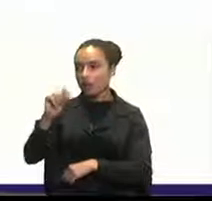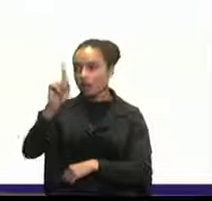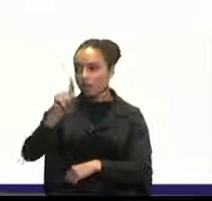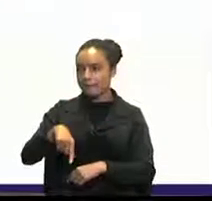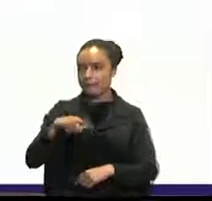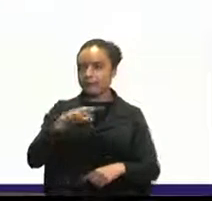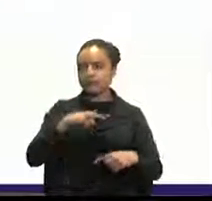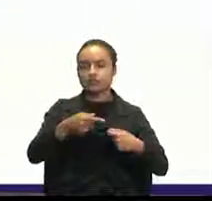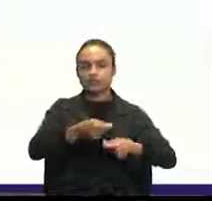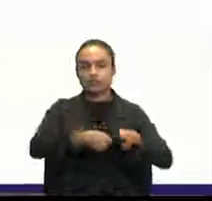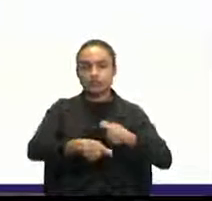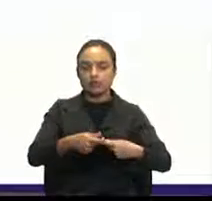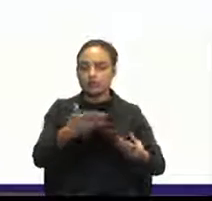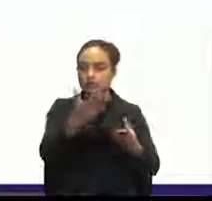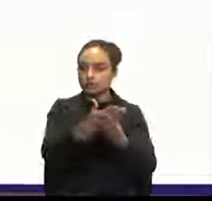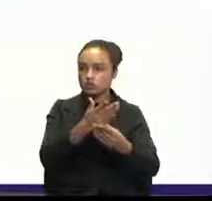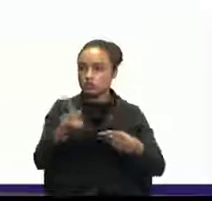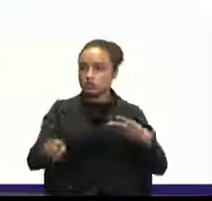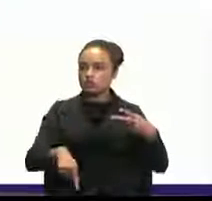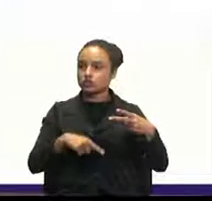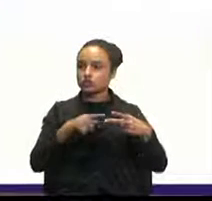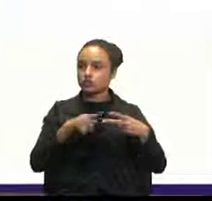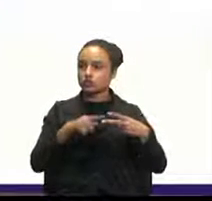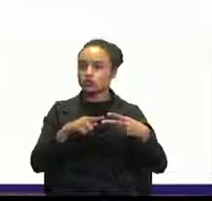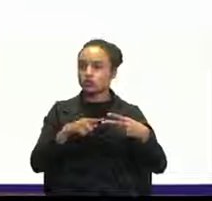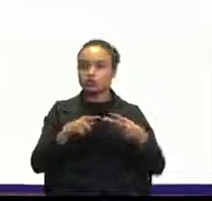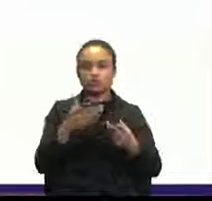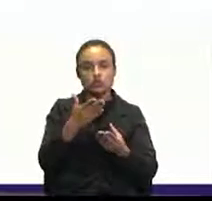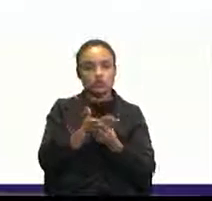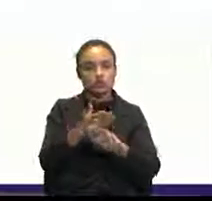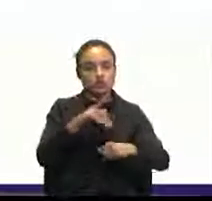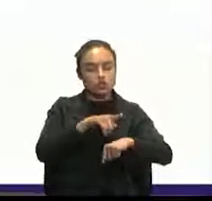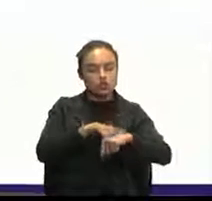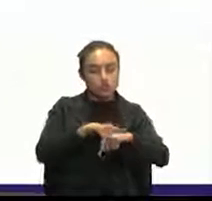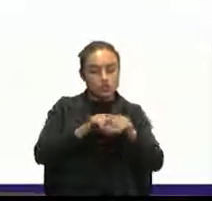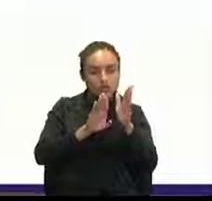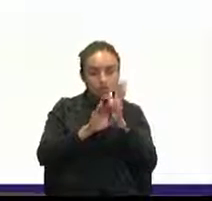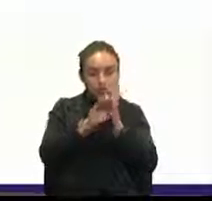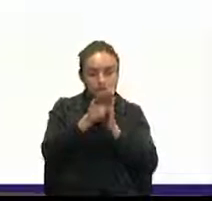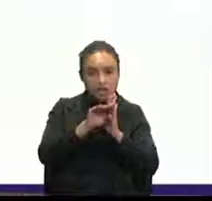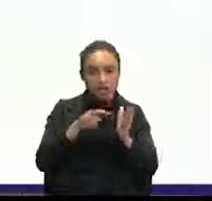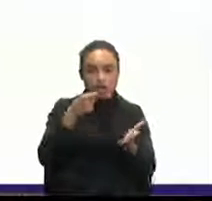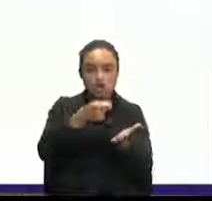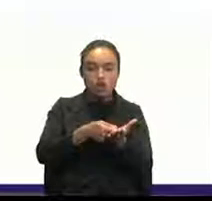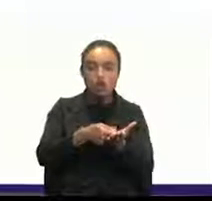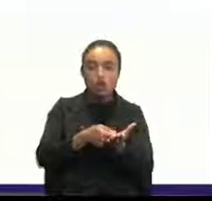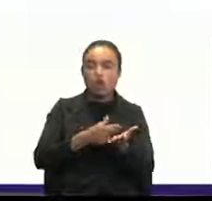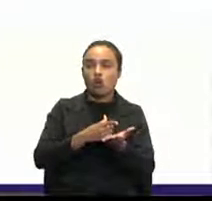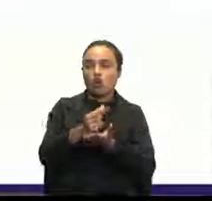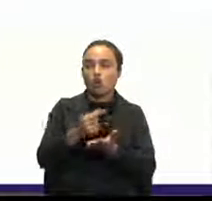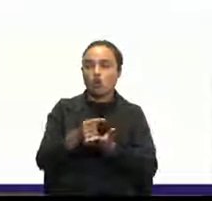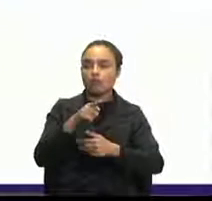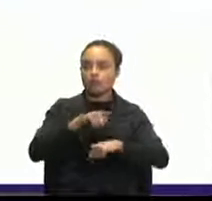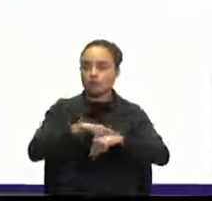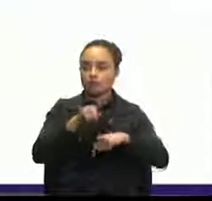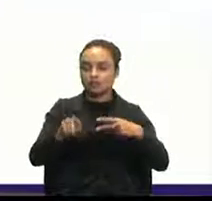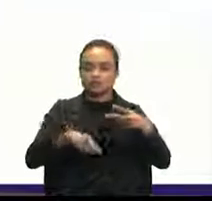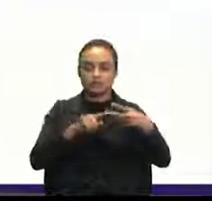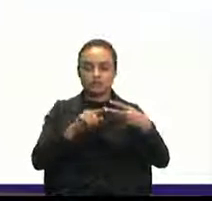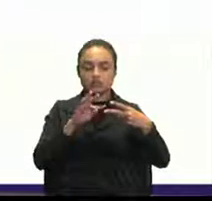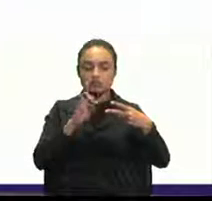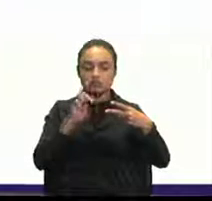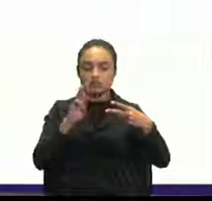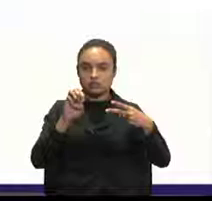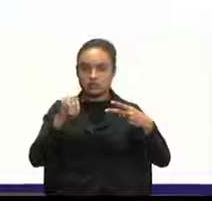à vista são realizadas naquele momento presente o mercado aqui era nulo na qual negociação de